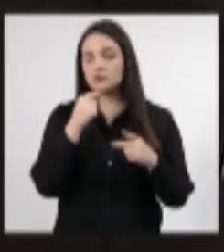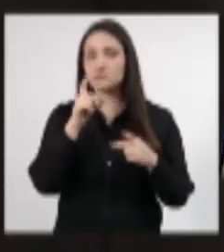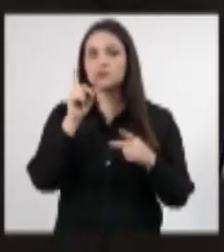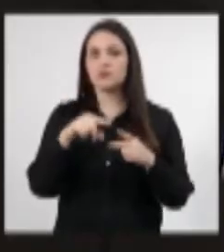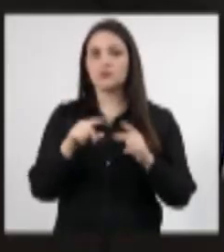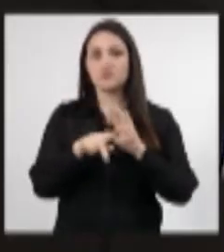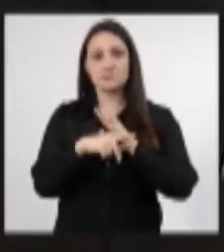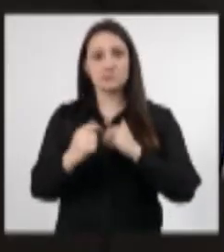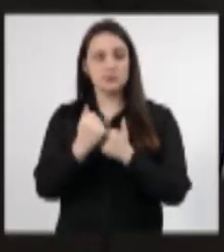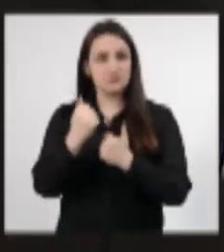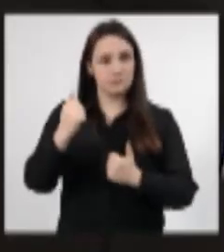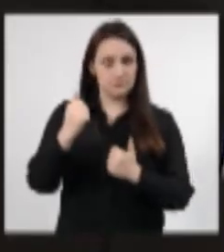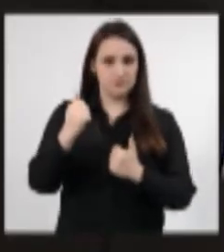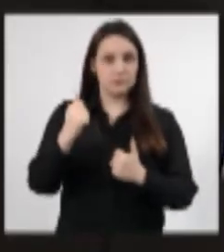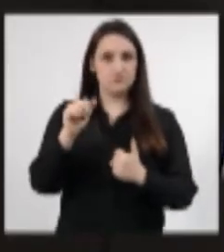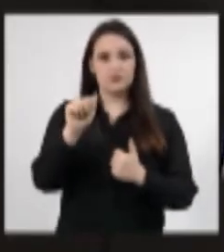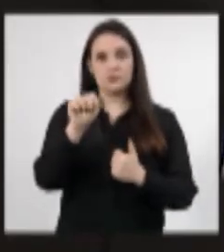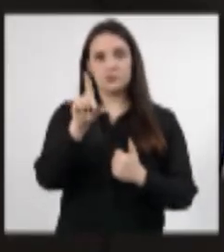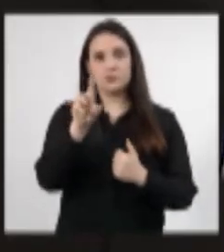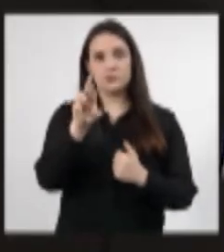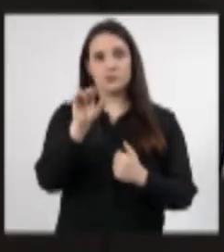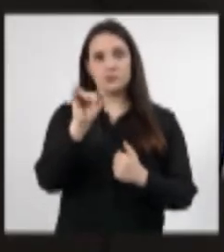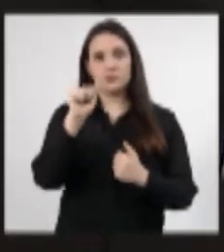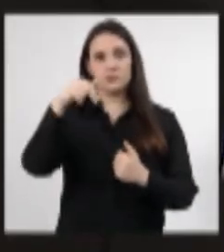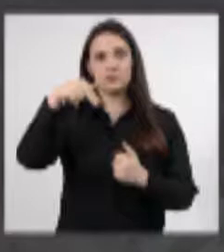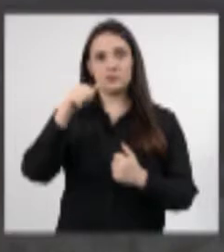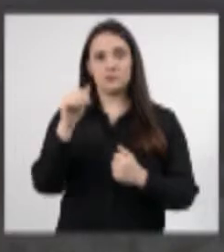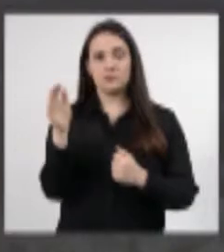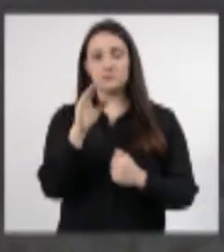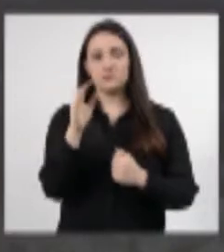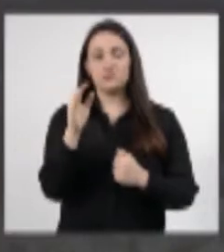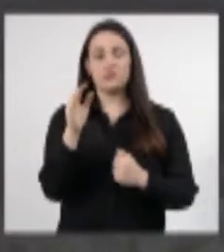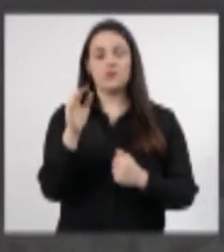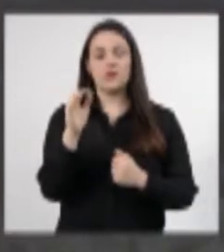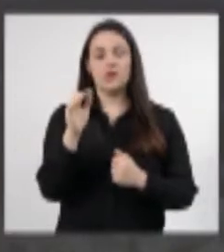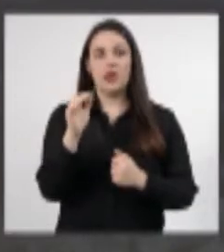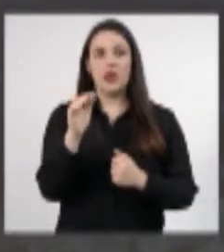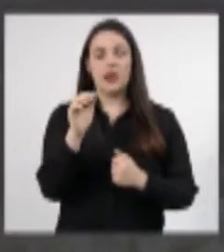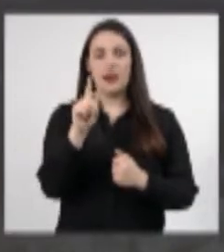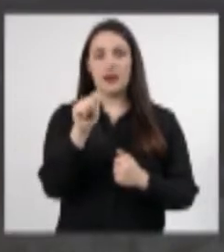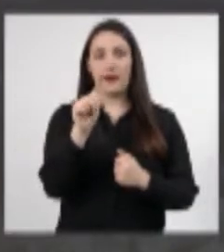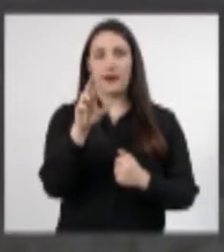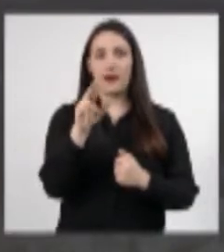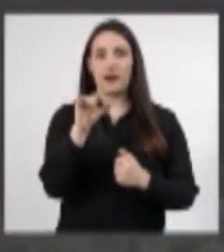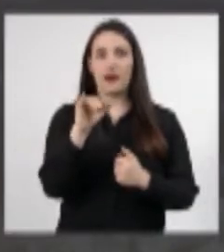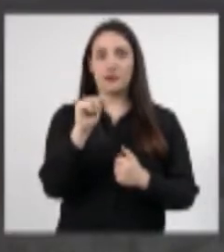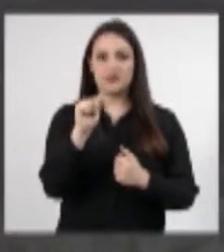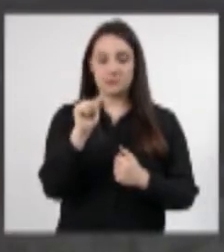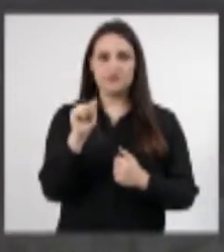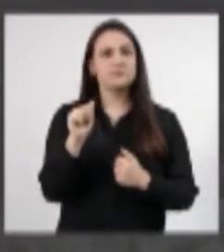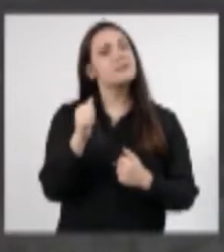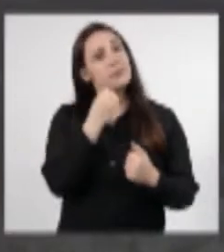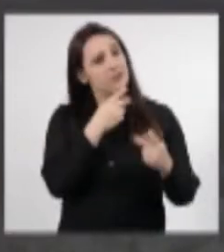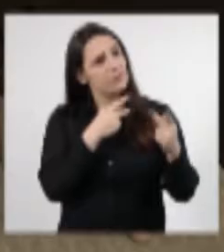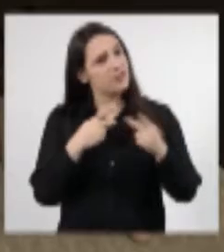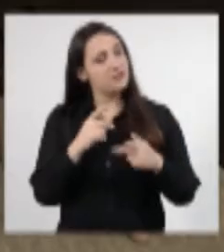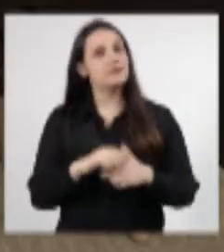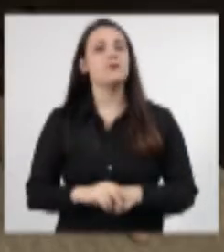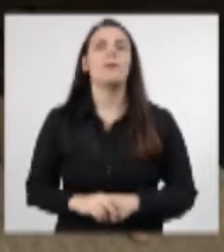Mato Grosso do Sul, Dr. Adriano Garcia Geraldo. Doutor Adriano, é um prazer ter o senhor aqui no programa Segurança em